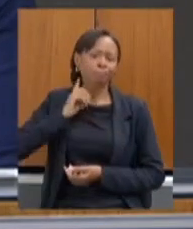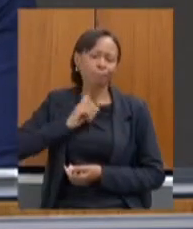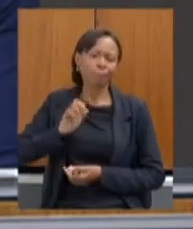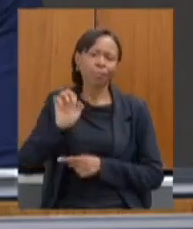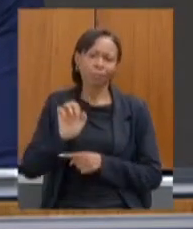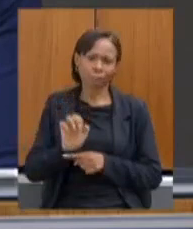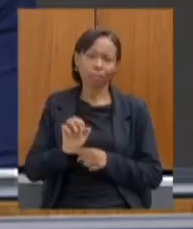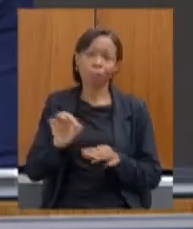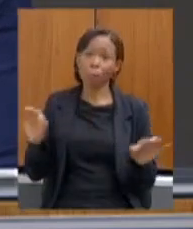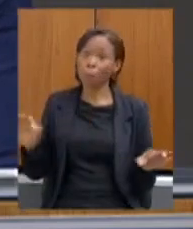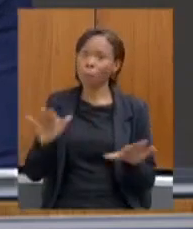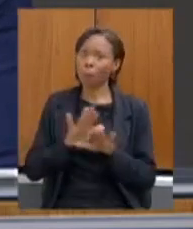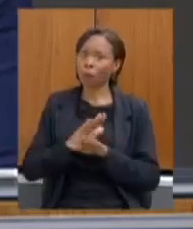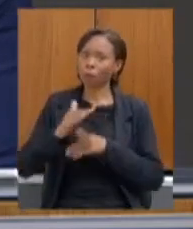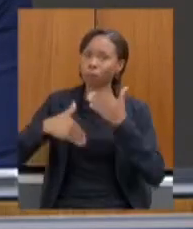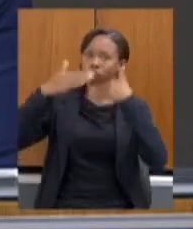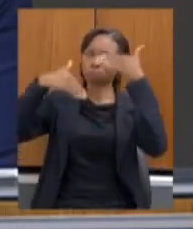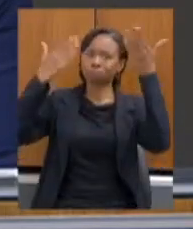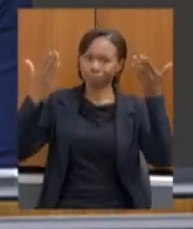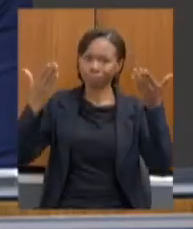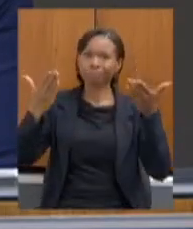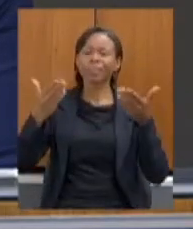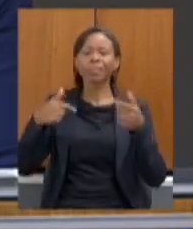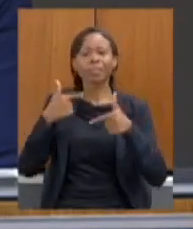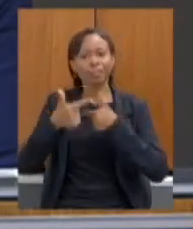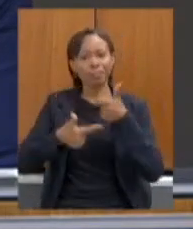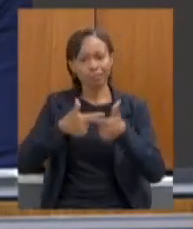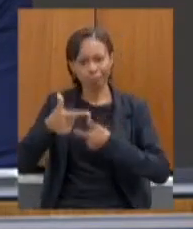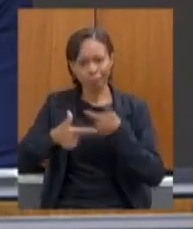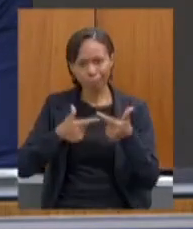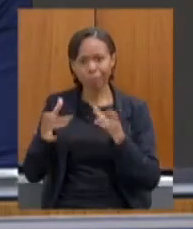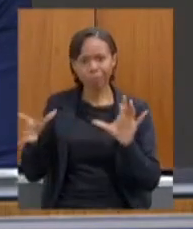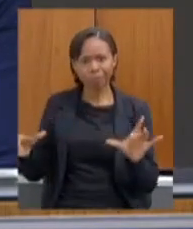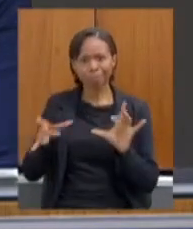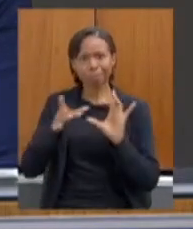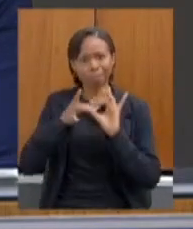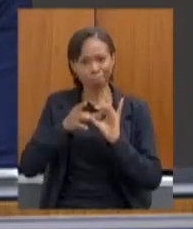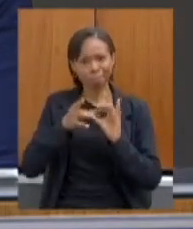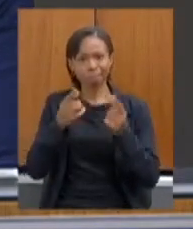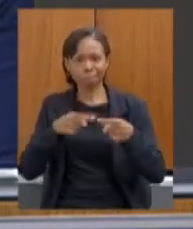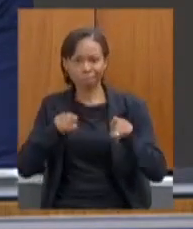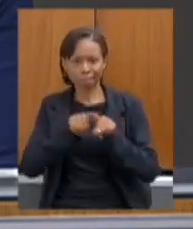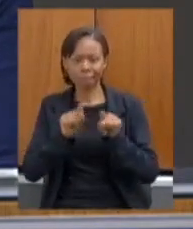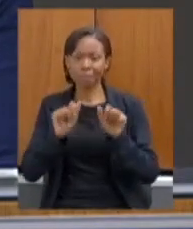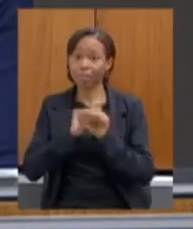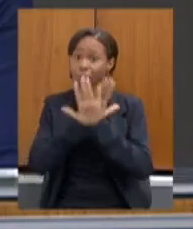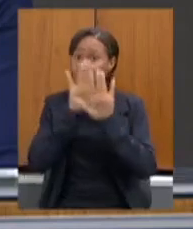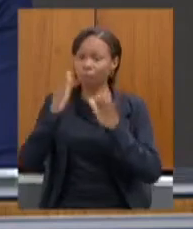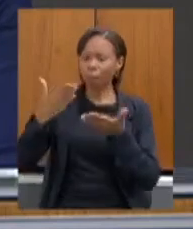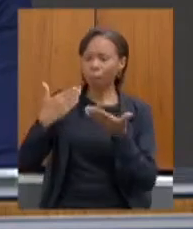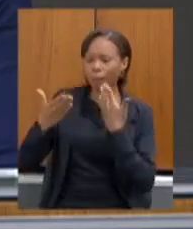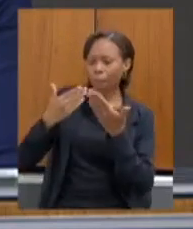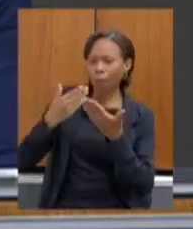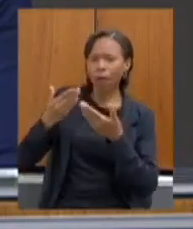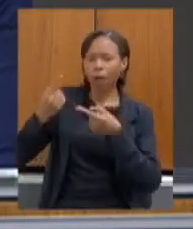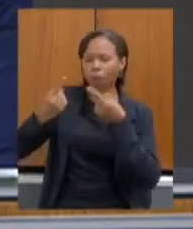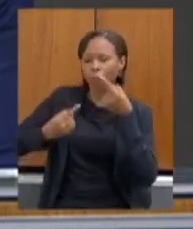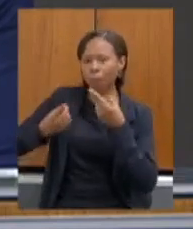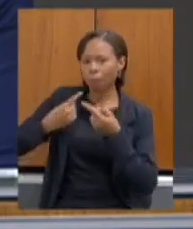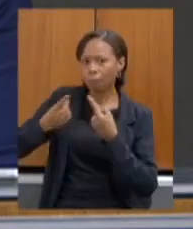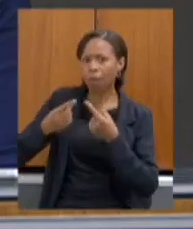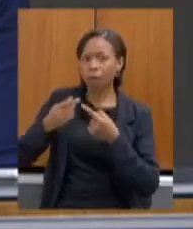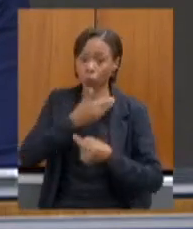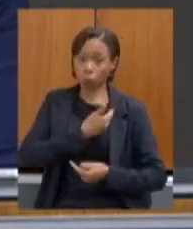está pronta para decolar e, com o trabalho de união, parceria e transparência e diálogo do governo do Estado com a Assembleia